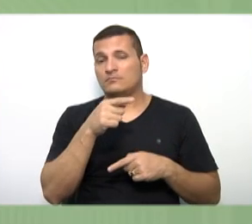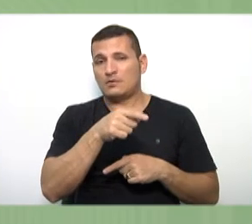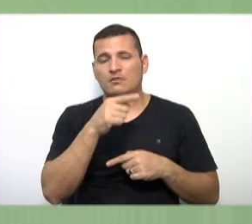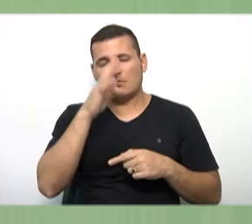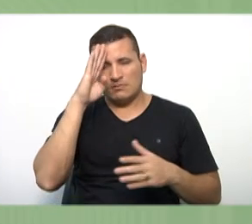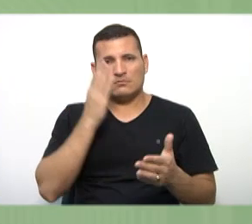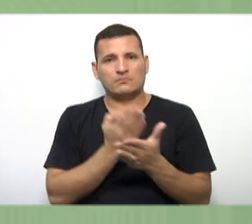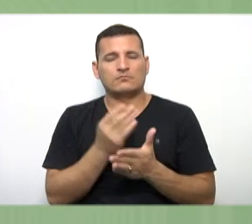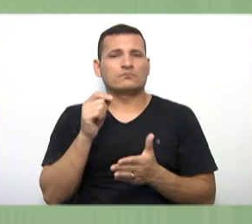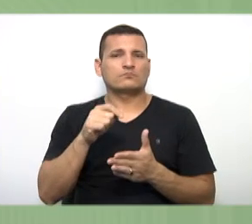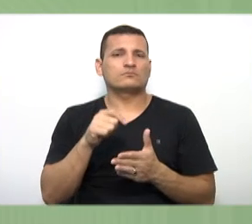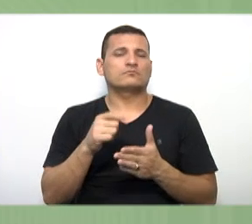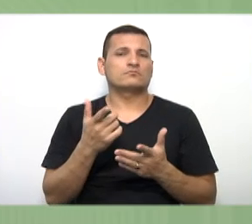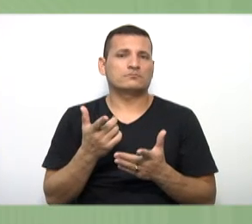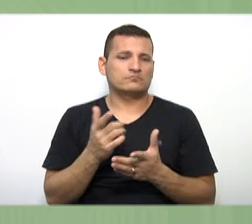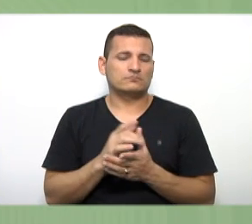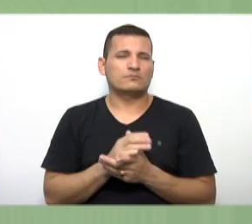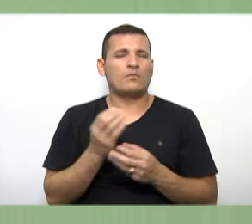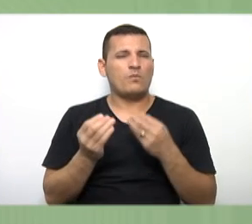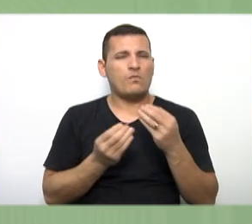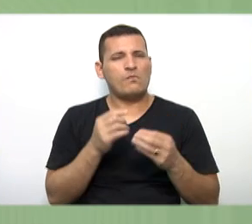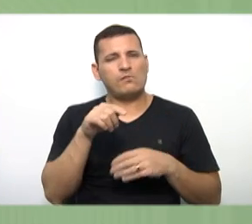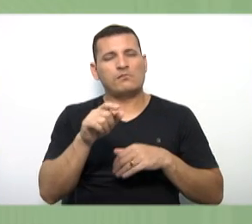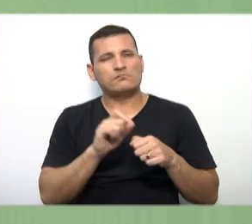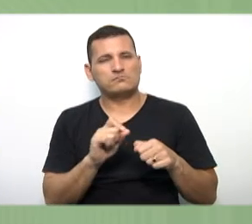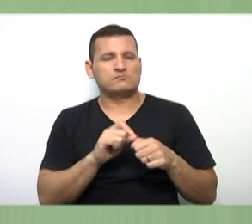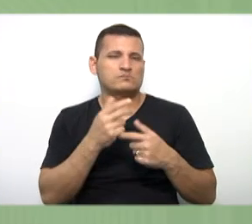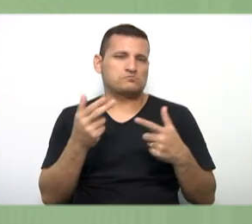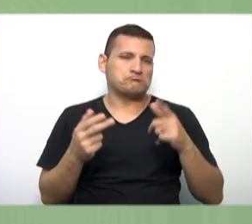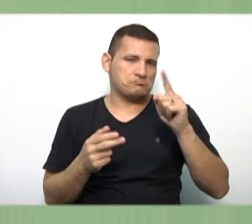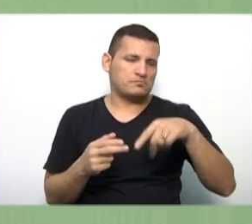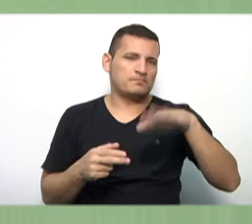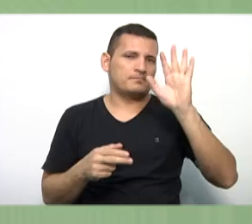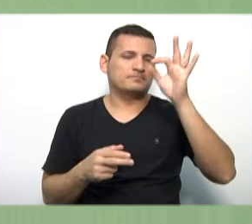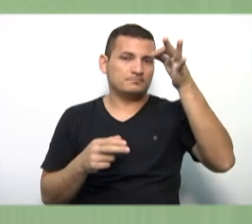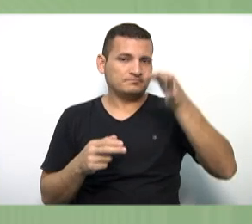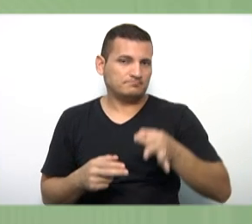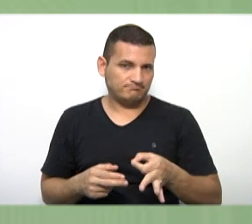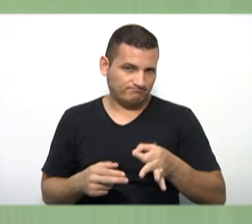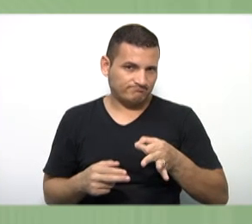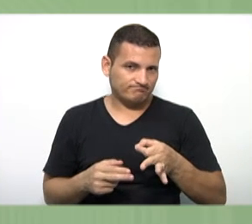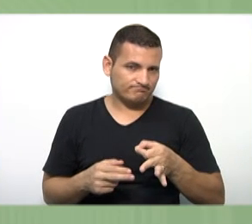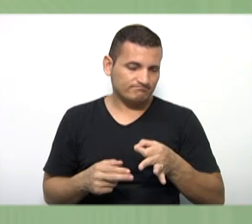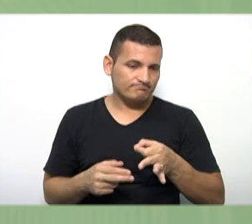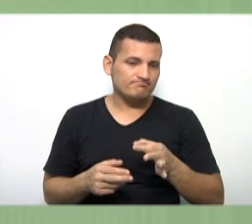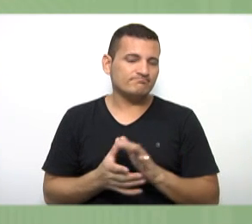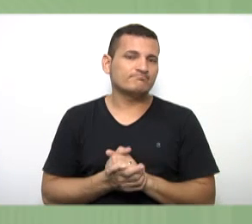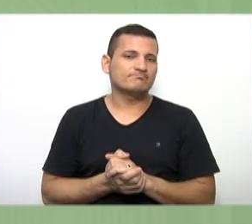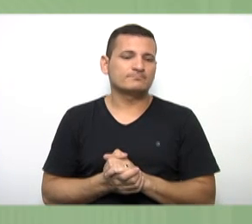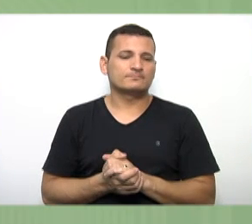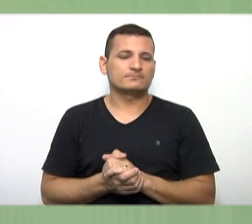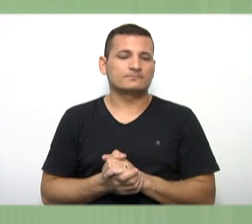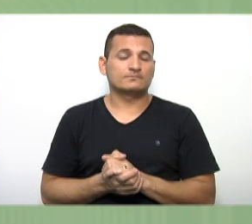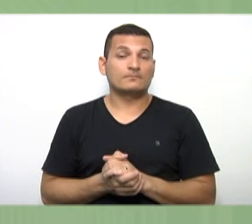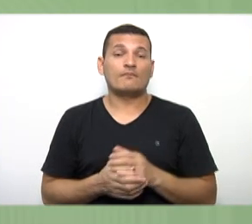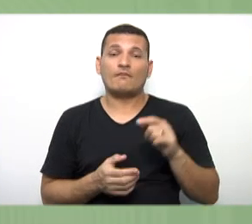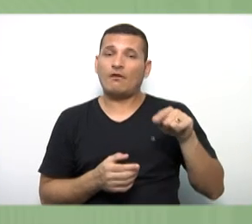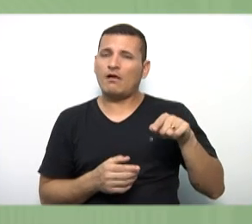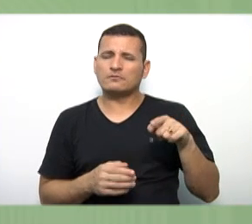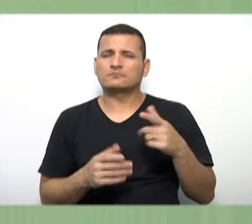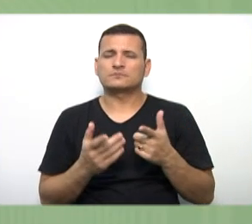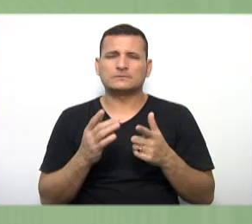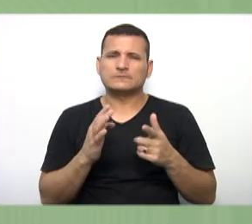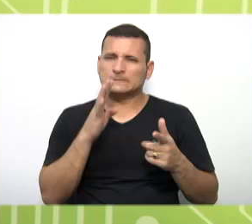vezes, que o modo com que estão fazendo as coisas é o mais adequado. E não necessariamente essa resistência é por